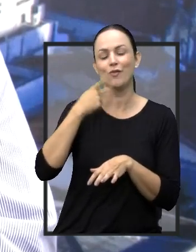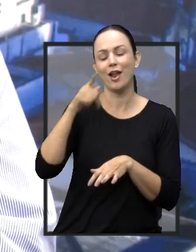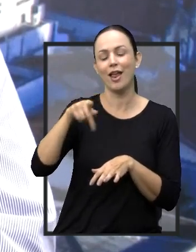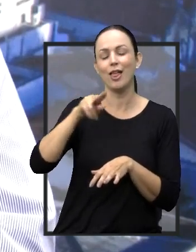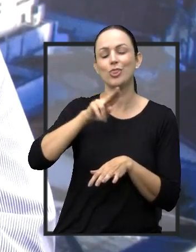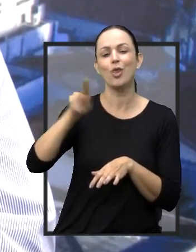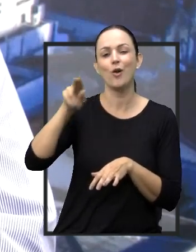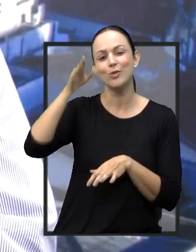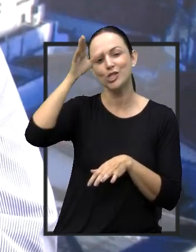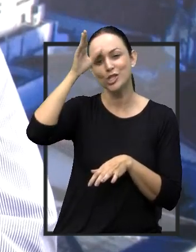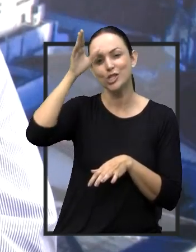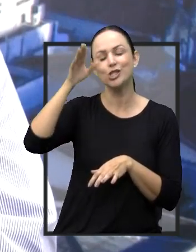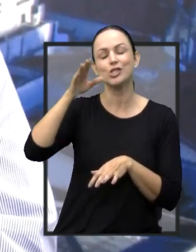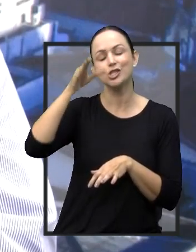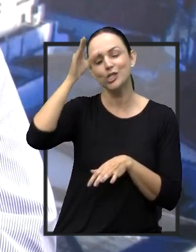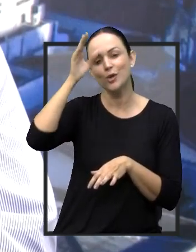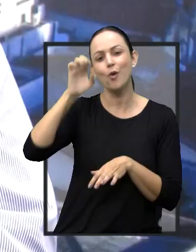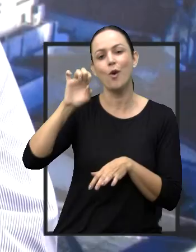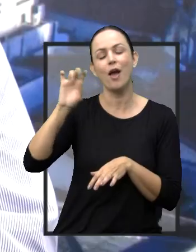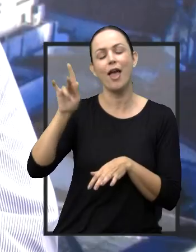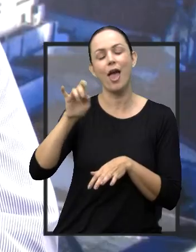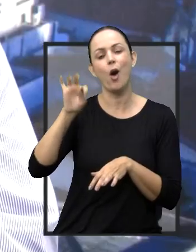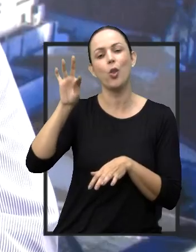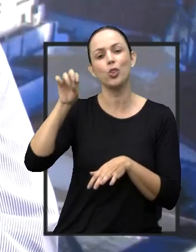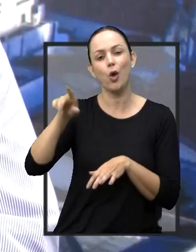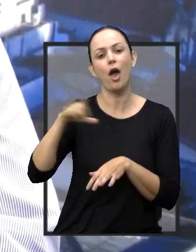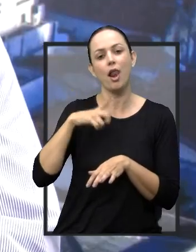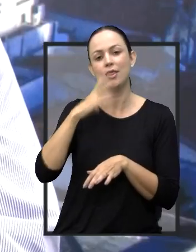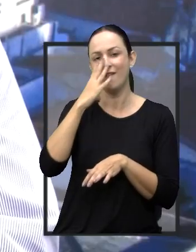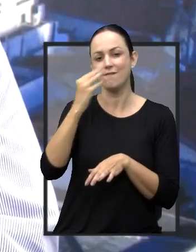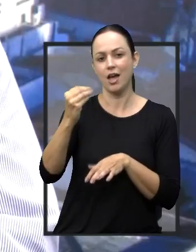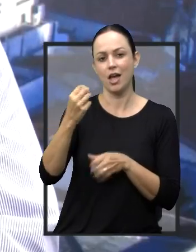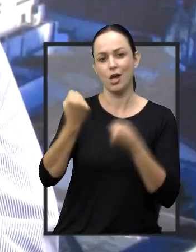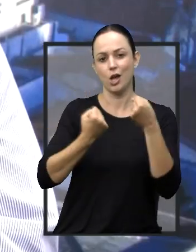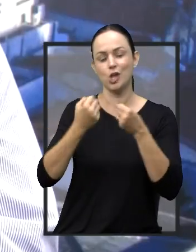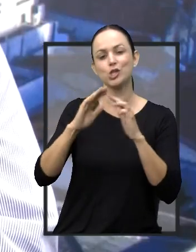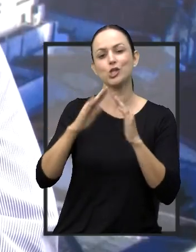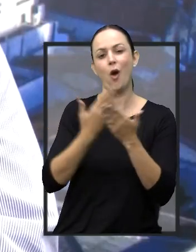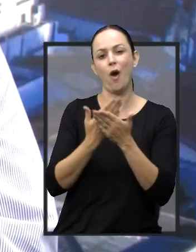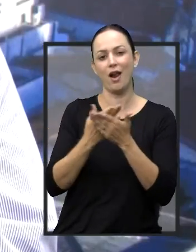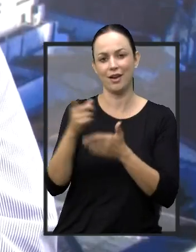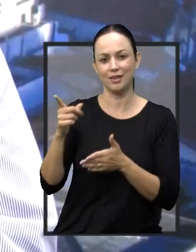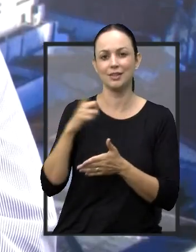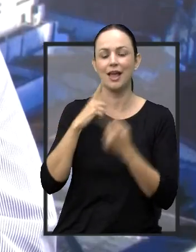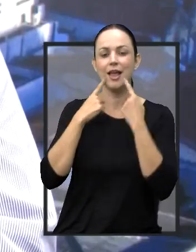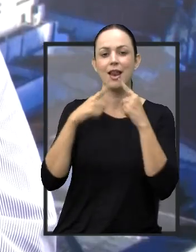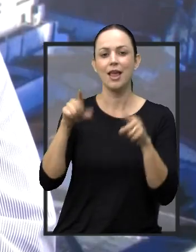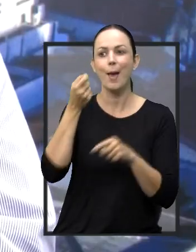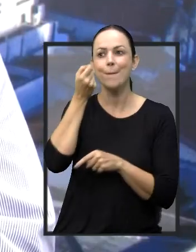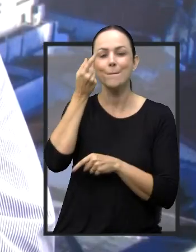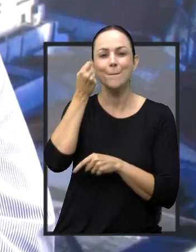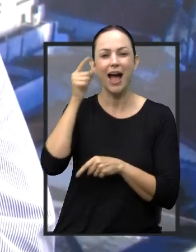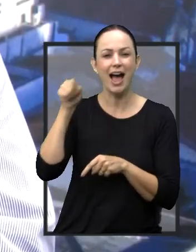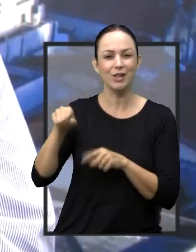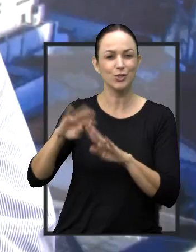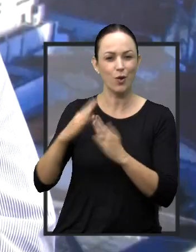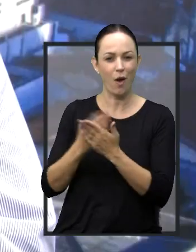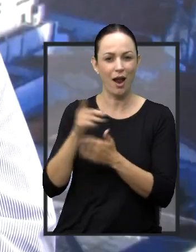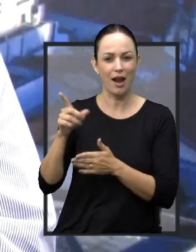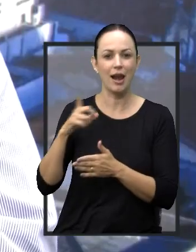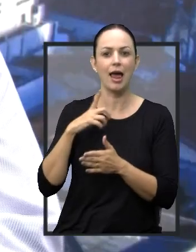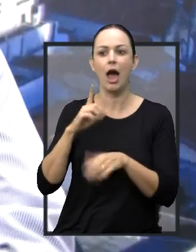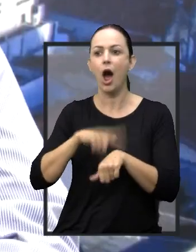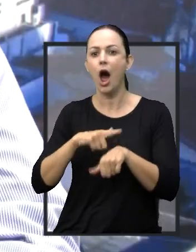que ele tem van escolar, e uma reclamação aqui perto, até no Padua Salles, né? Sempre na hora de estacionar,